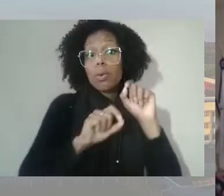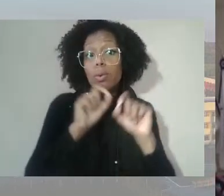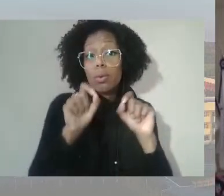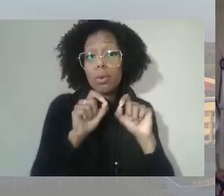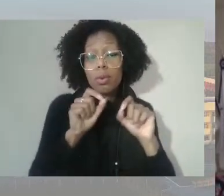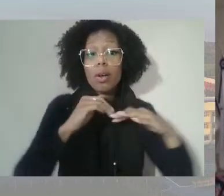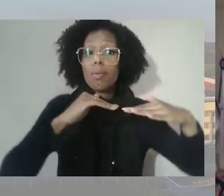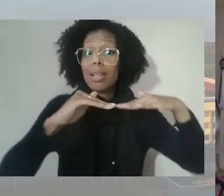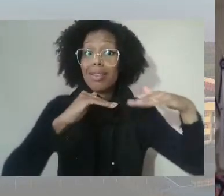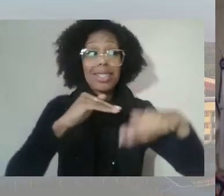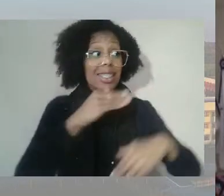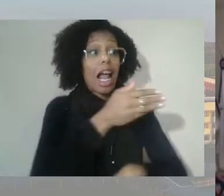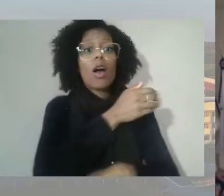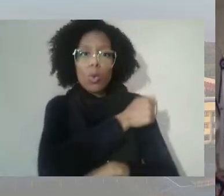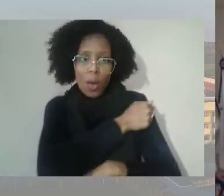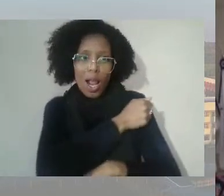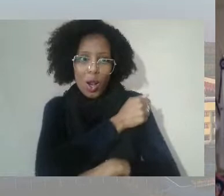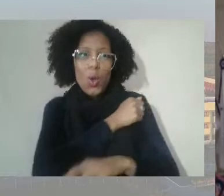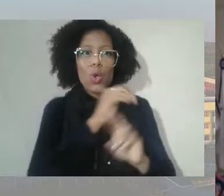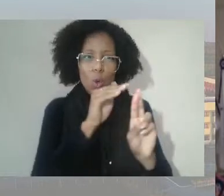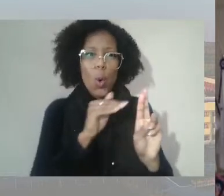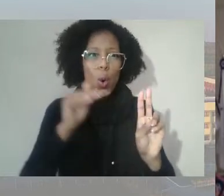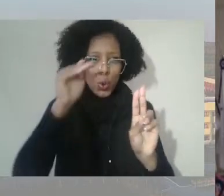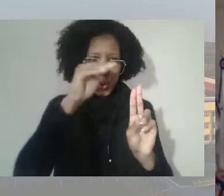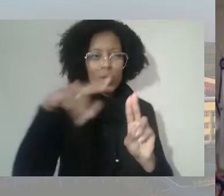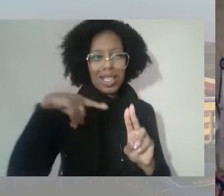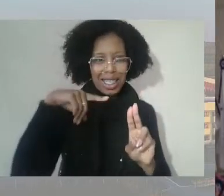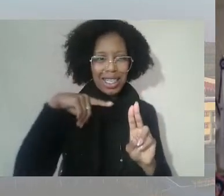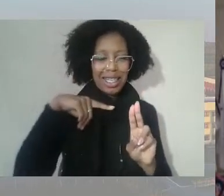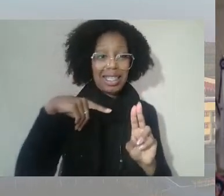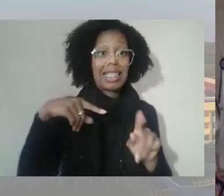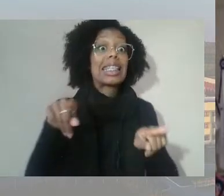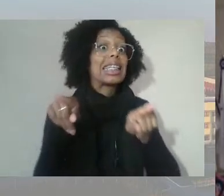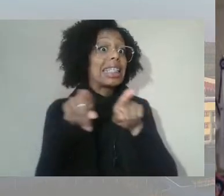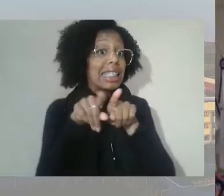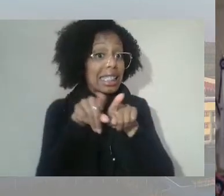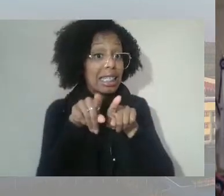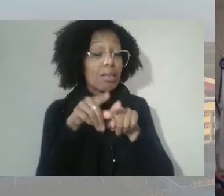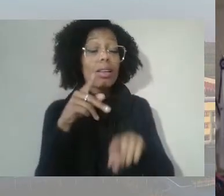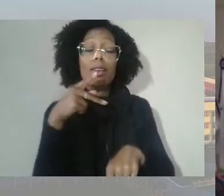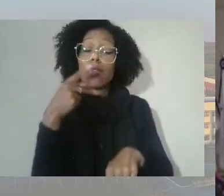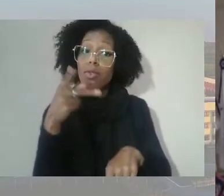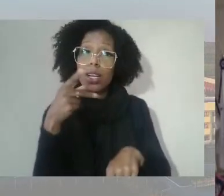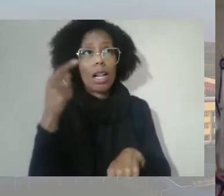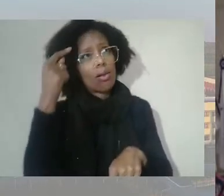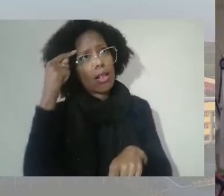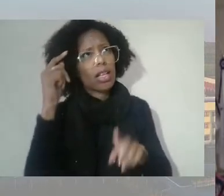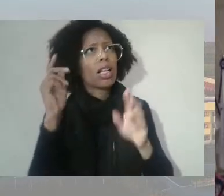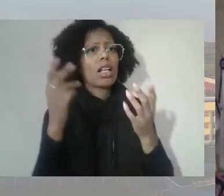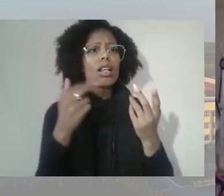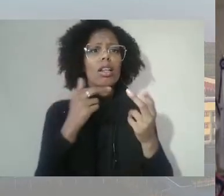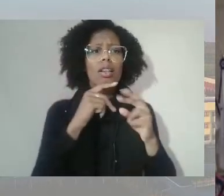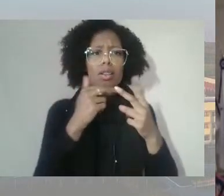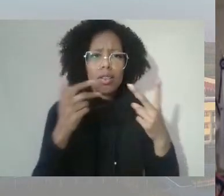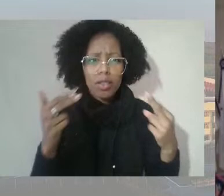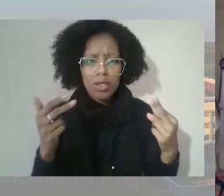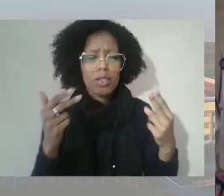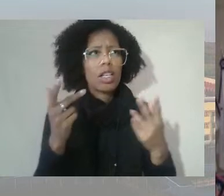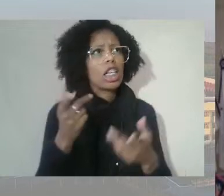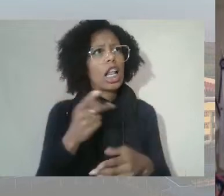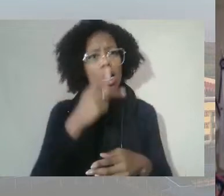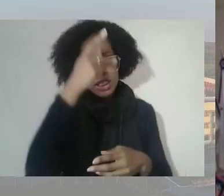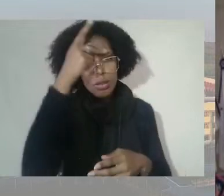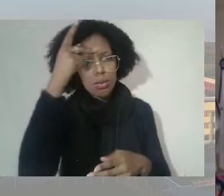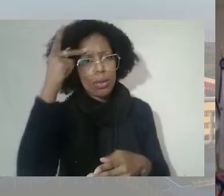nossos alunos no Consune. E que simplificar isso a meras questões de direcionamento pessoal é